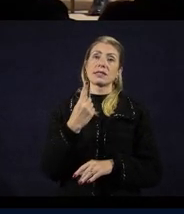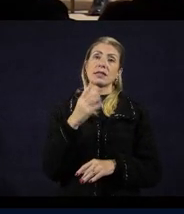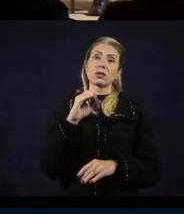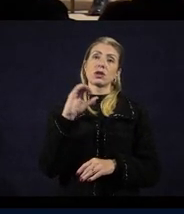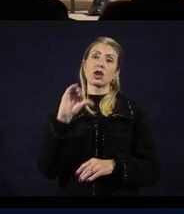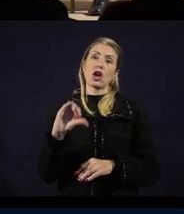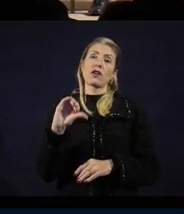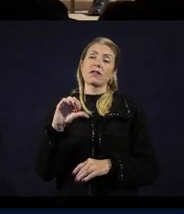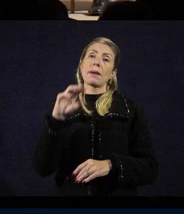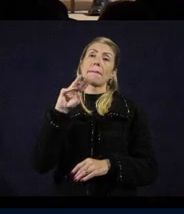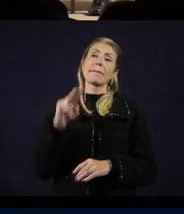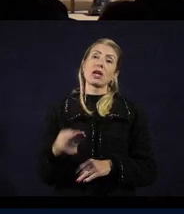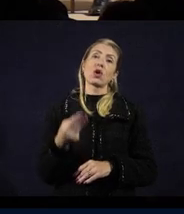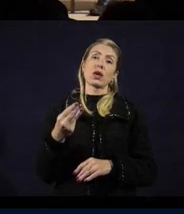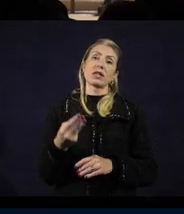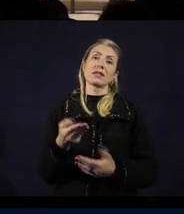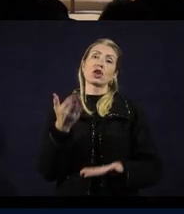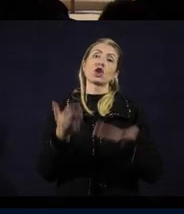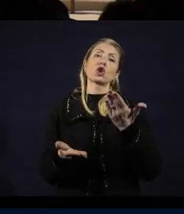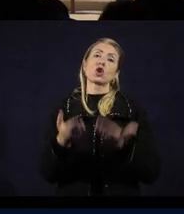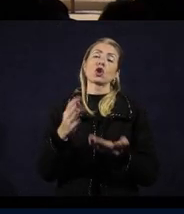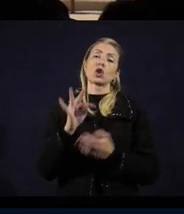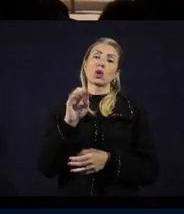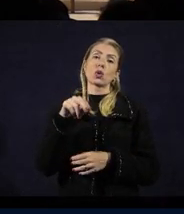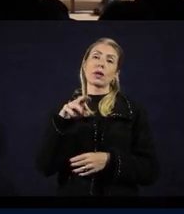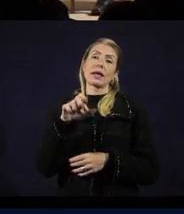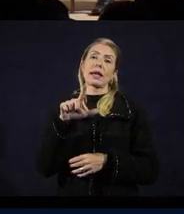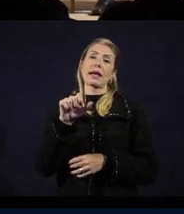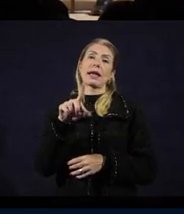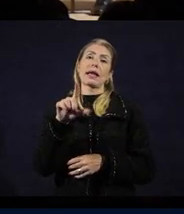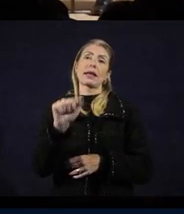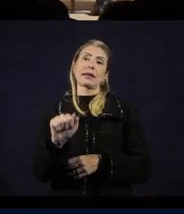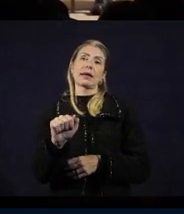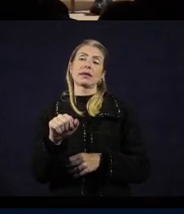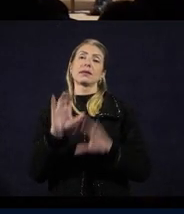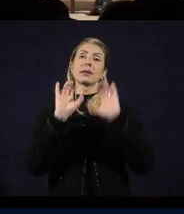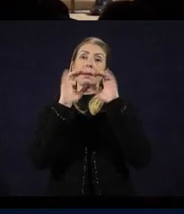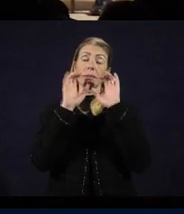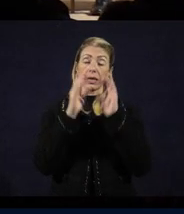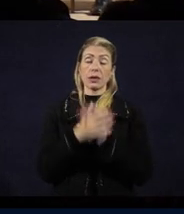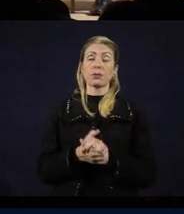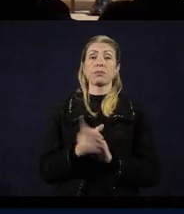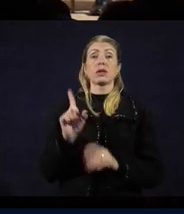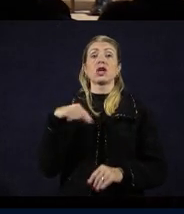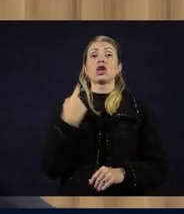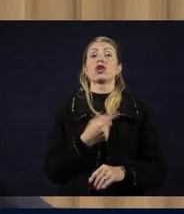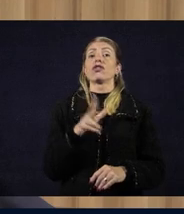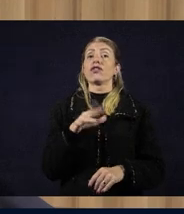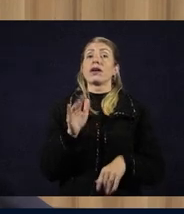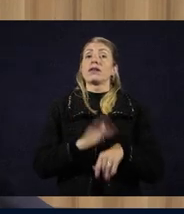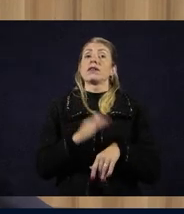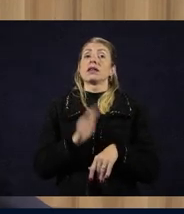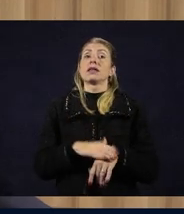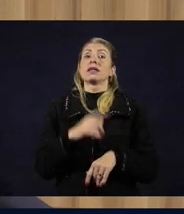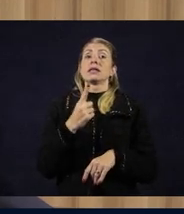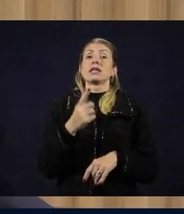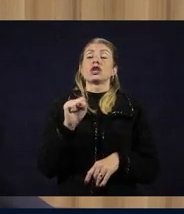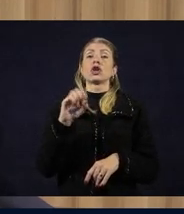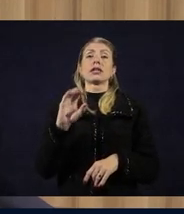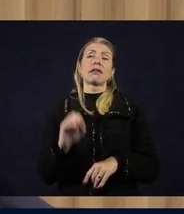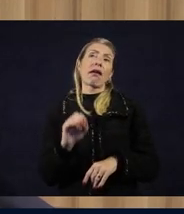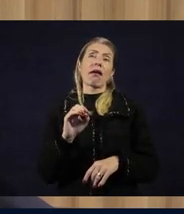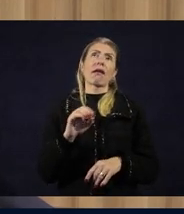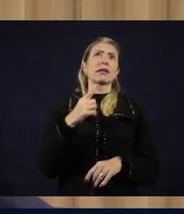de tonelada de milho e não temos a menor dúvida que nós vamos estar produzindo 170 180 milhões de tonelada de milho